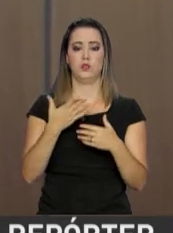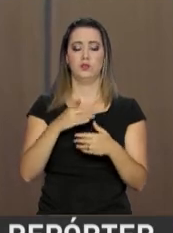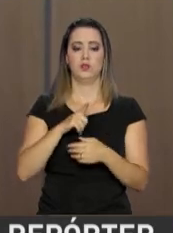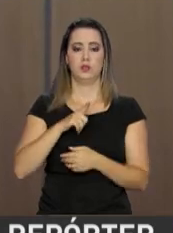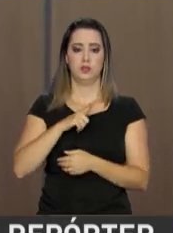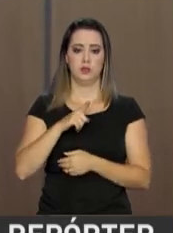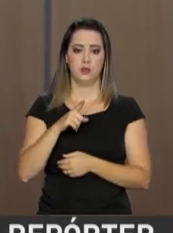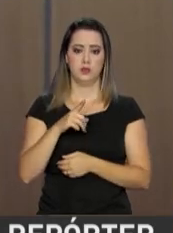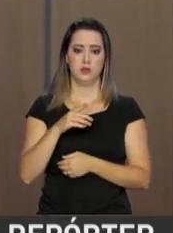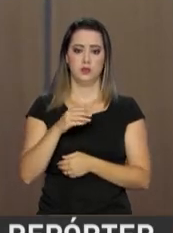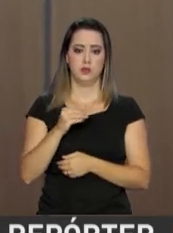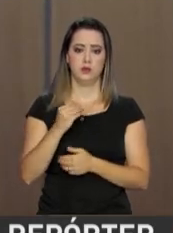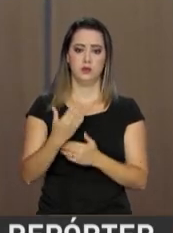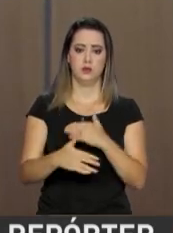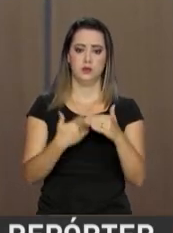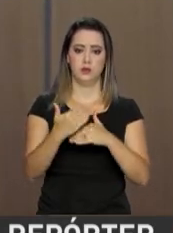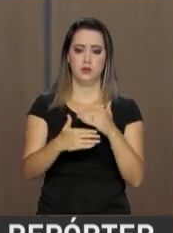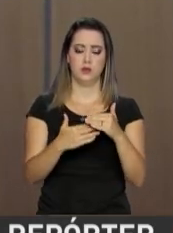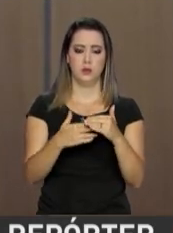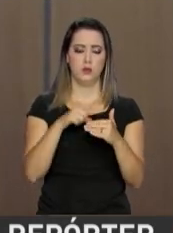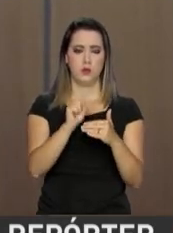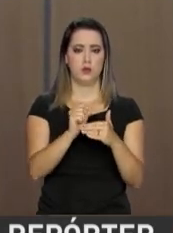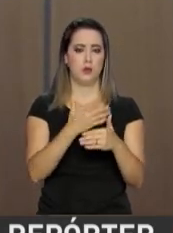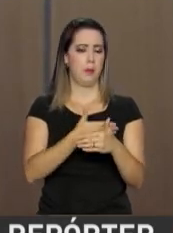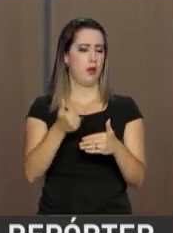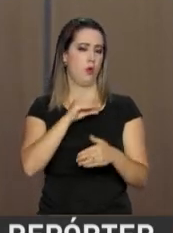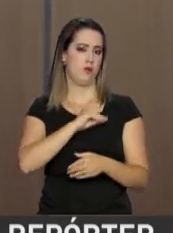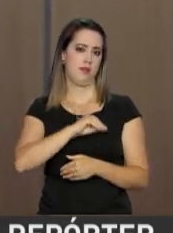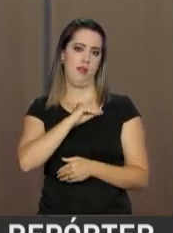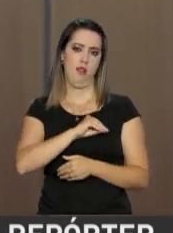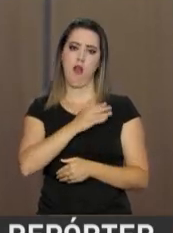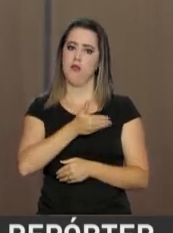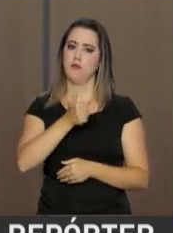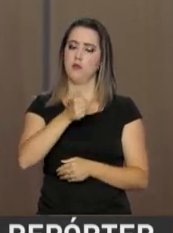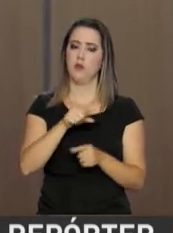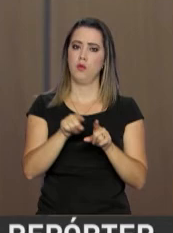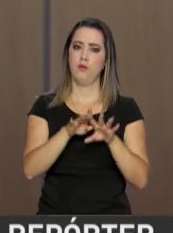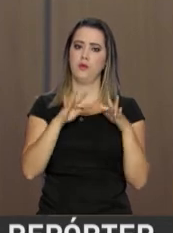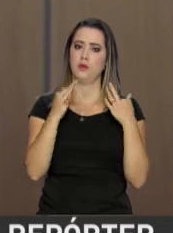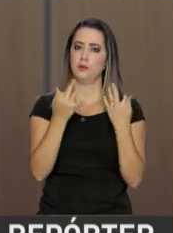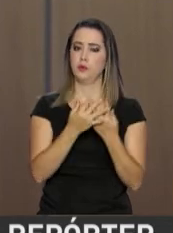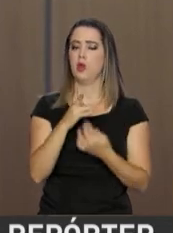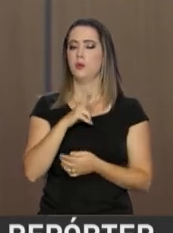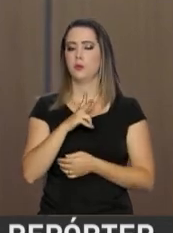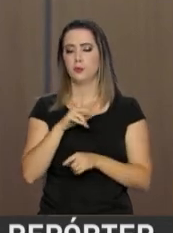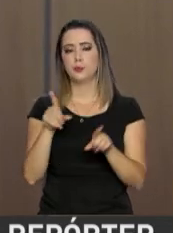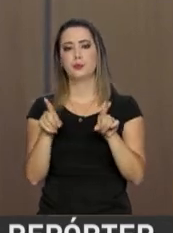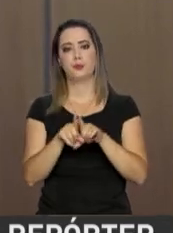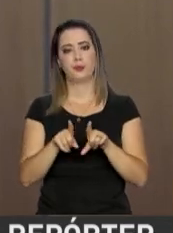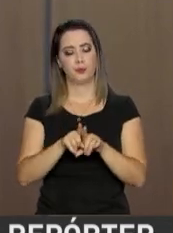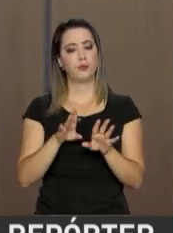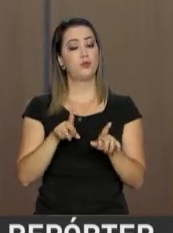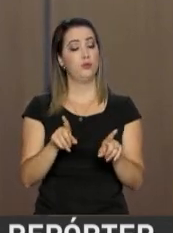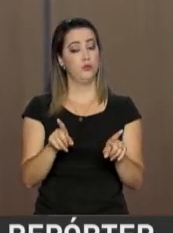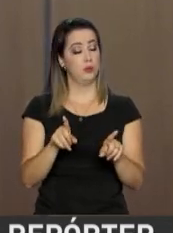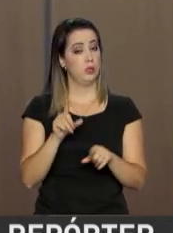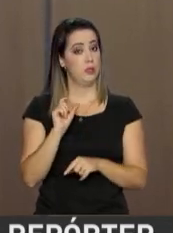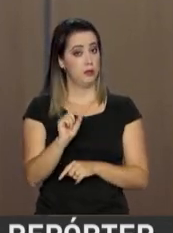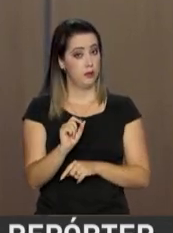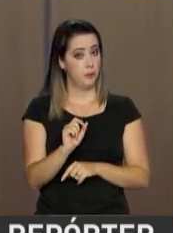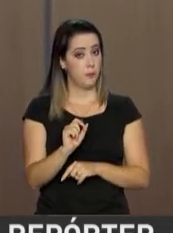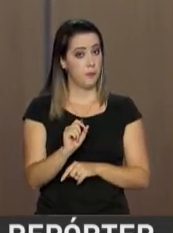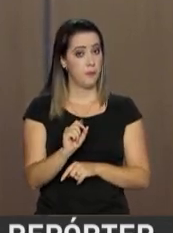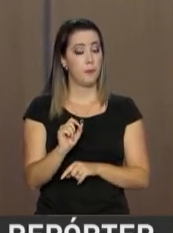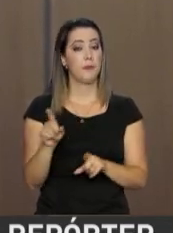ter aumentado a sua renda familiar pessoal e melhorando também